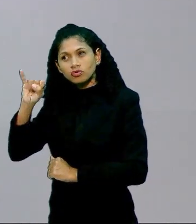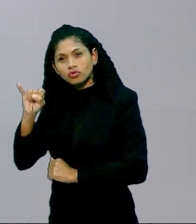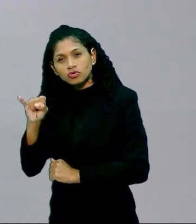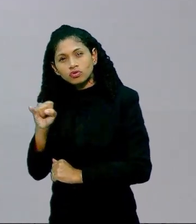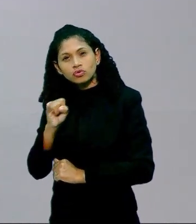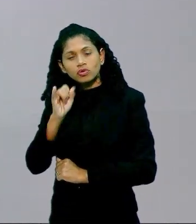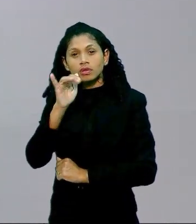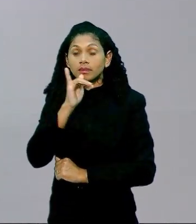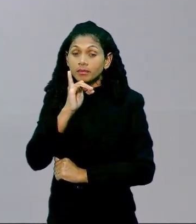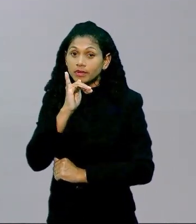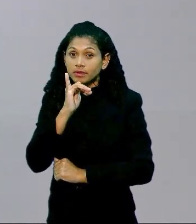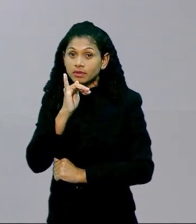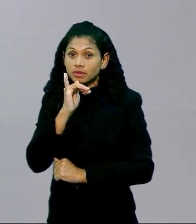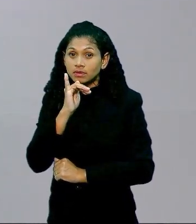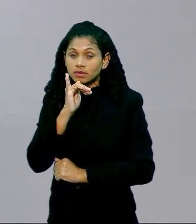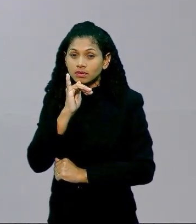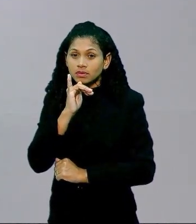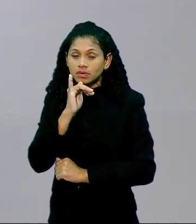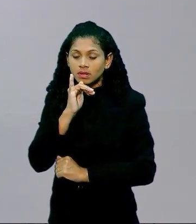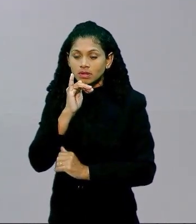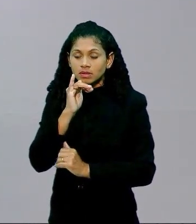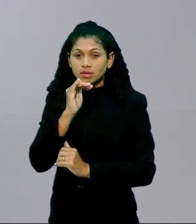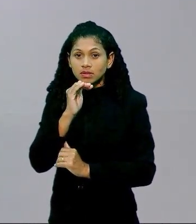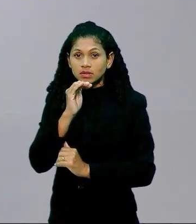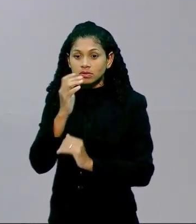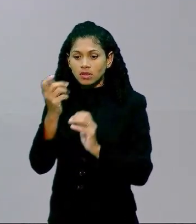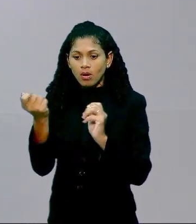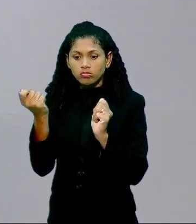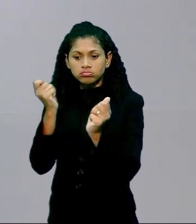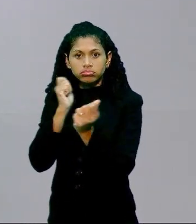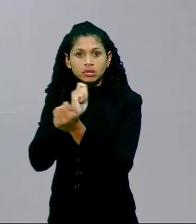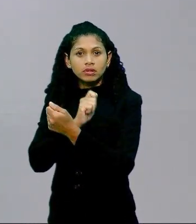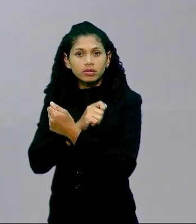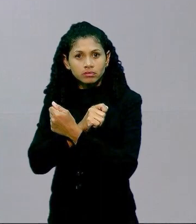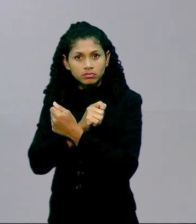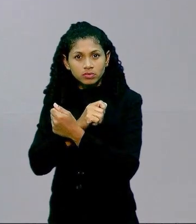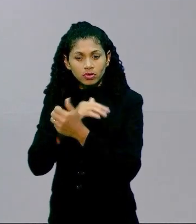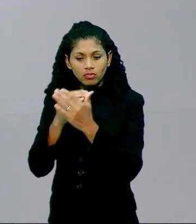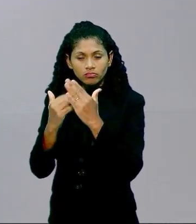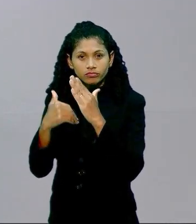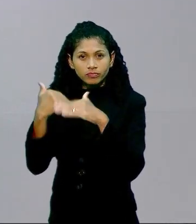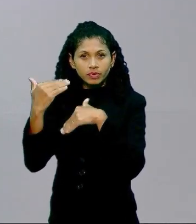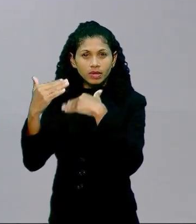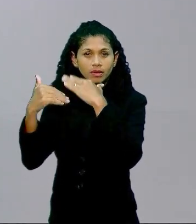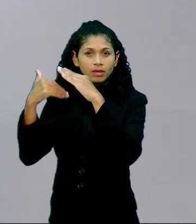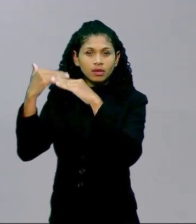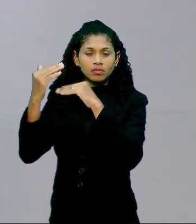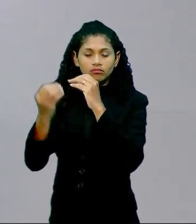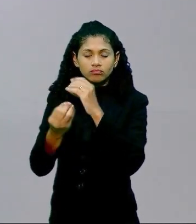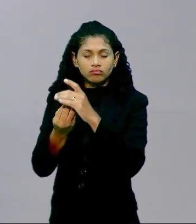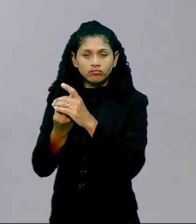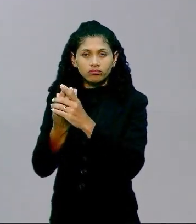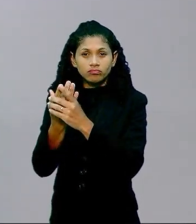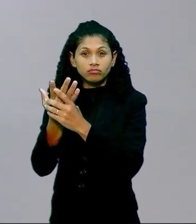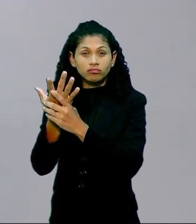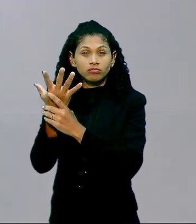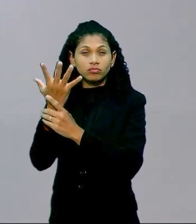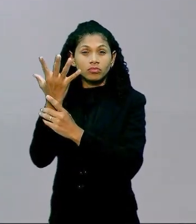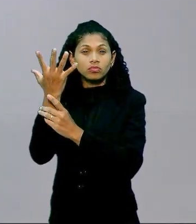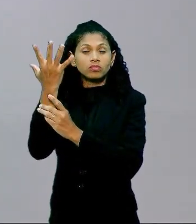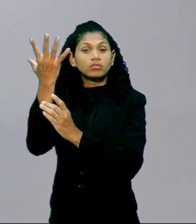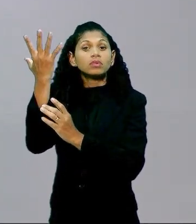numa curva de crescimento S. Tá? Então, ela vai crescer até um determinado